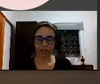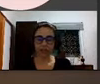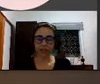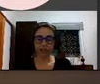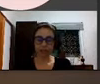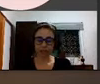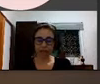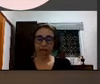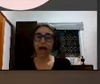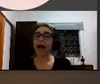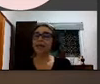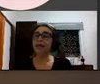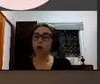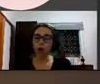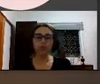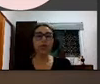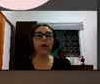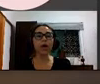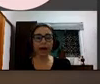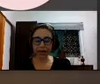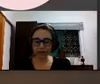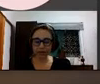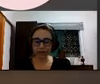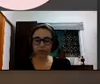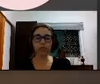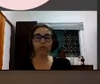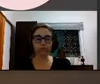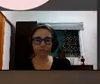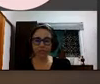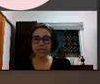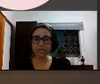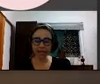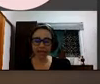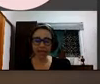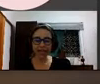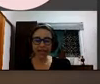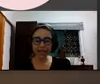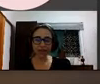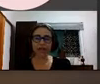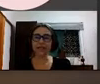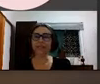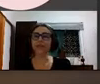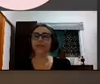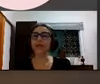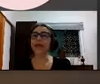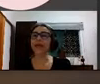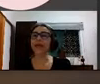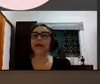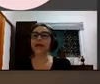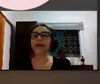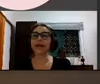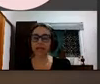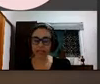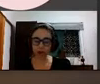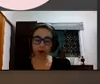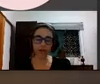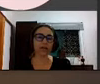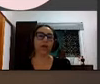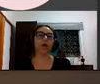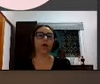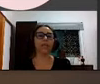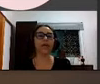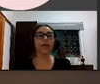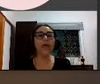posso admitir o pessoal. Ah, que ótimo. Eu agradeço. Sim. Quem tá falando? É a Nicole.